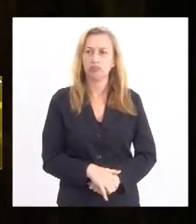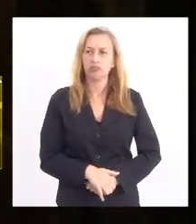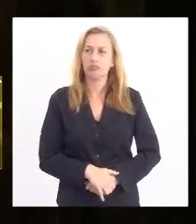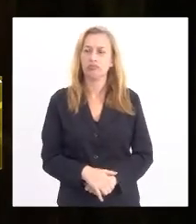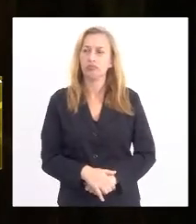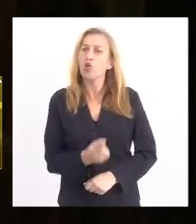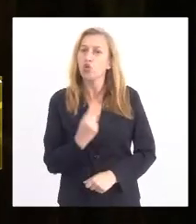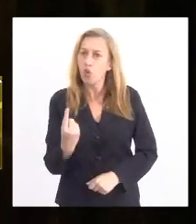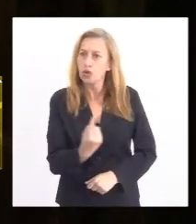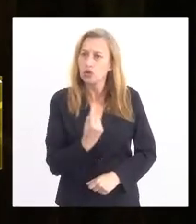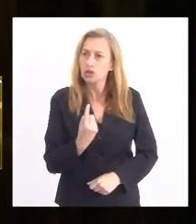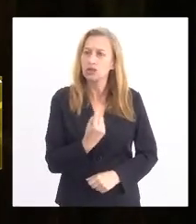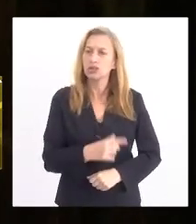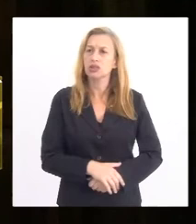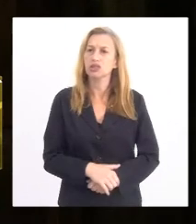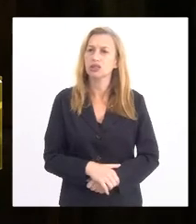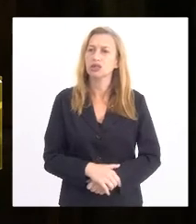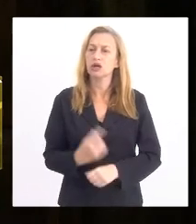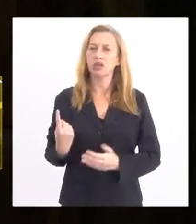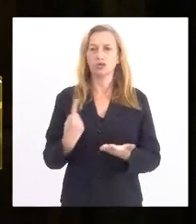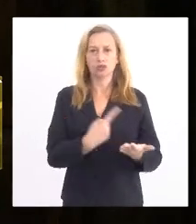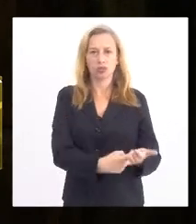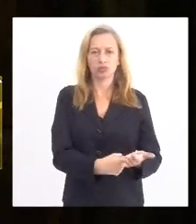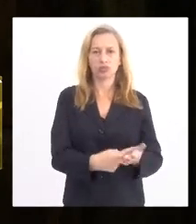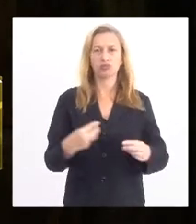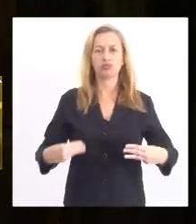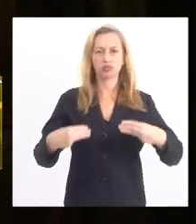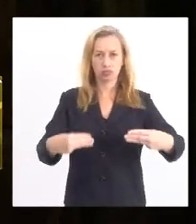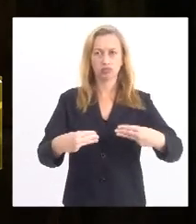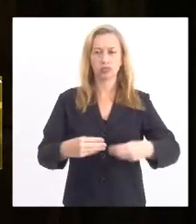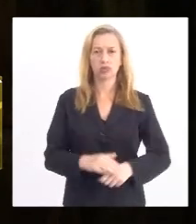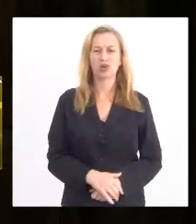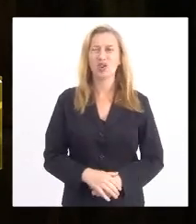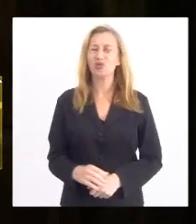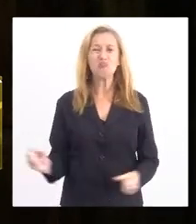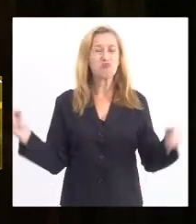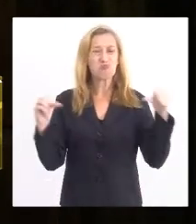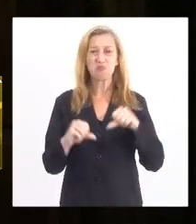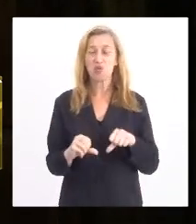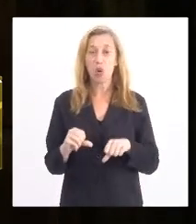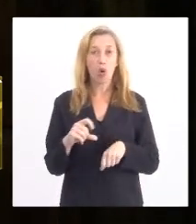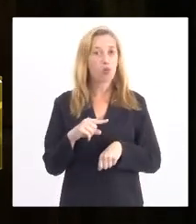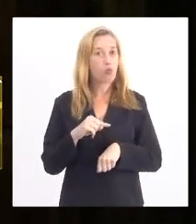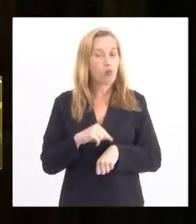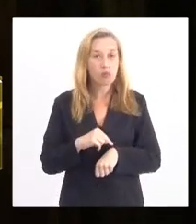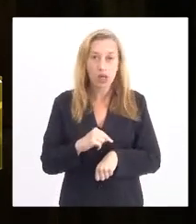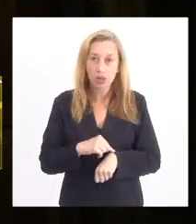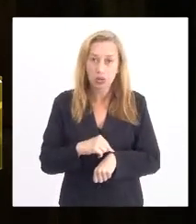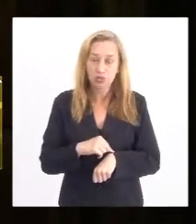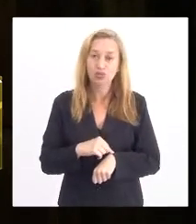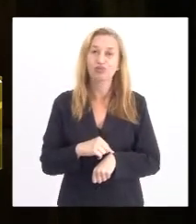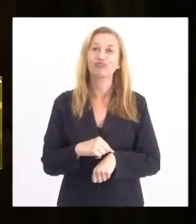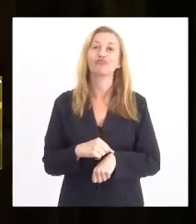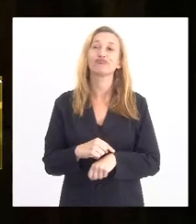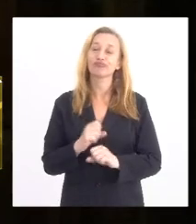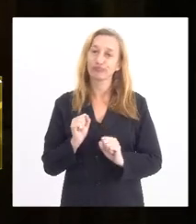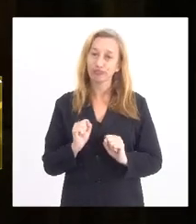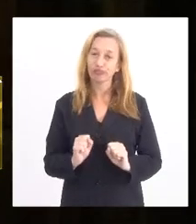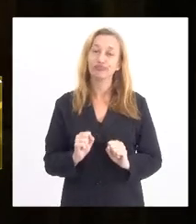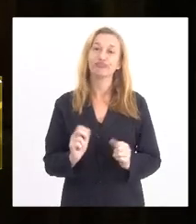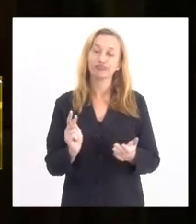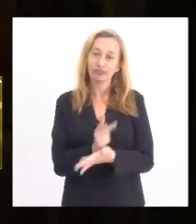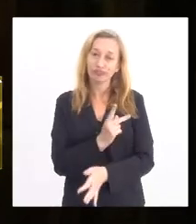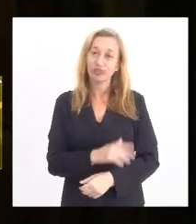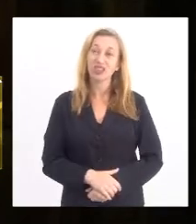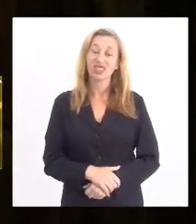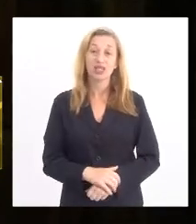e nós Assumimos o ministério no pior momento de um ministro do Turismo podia assumir o ministério